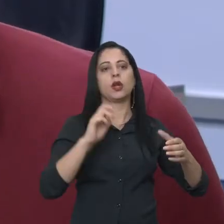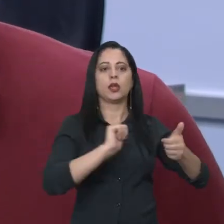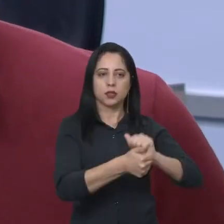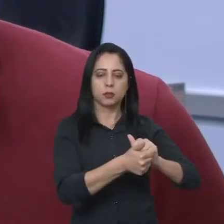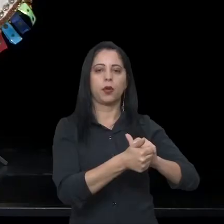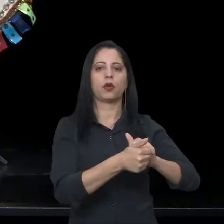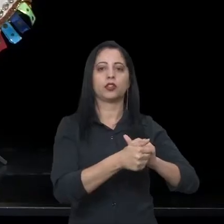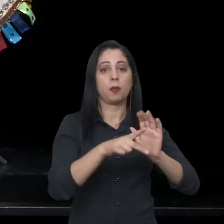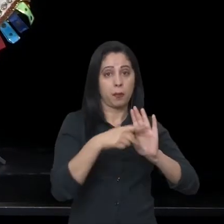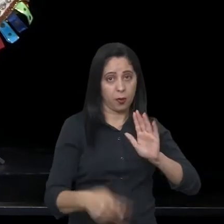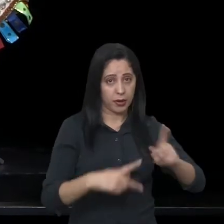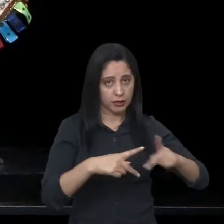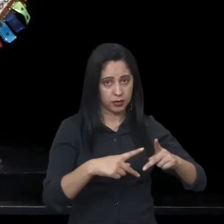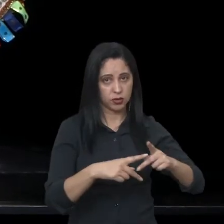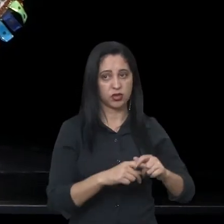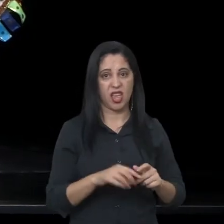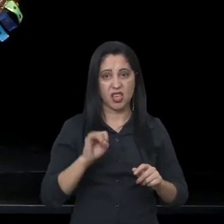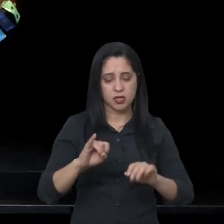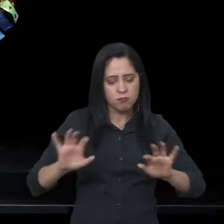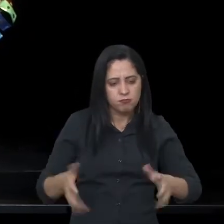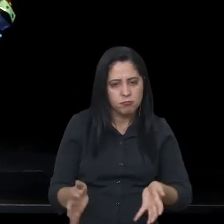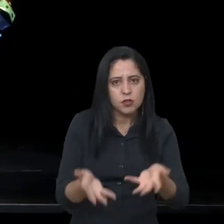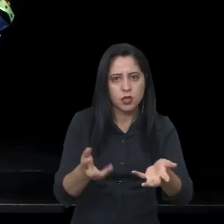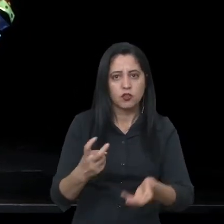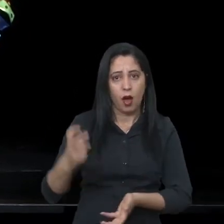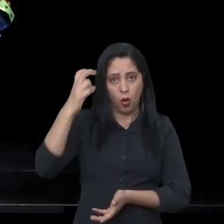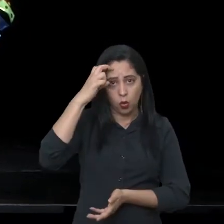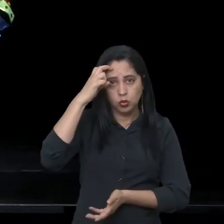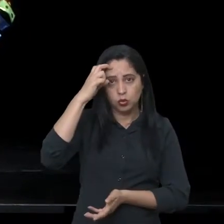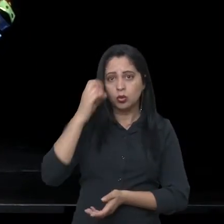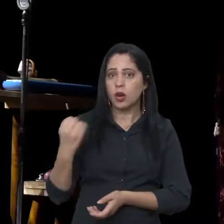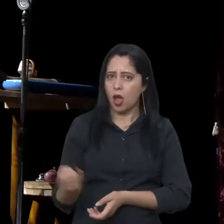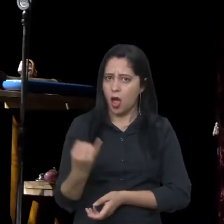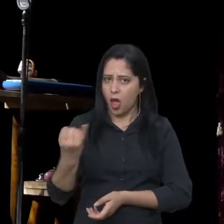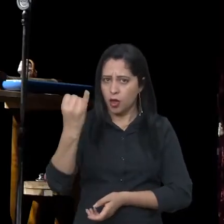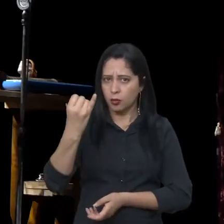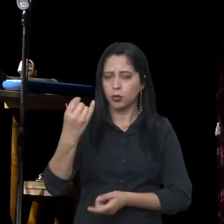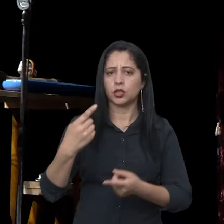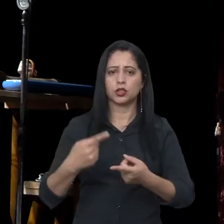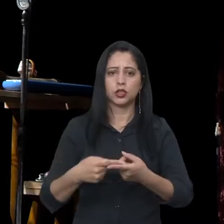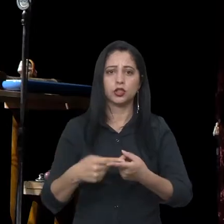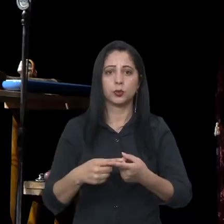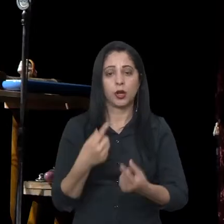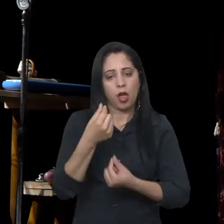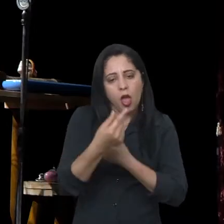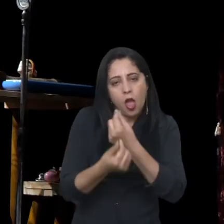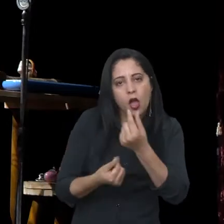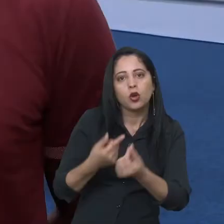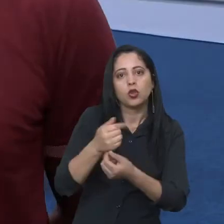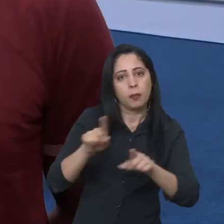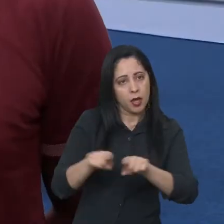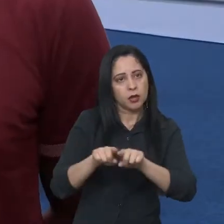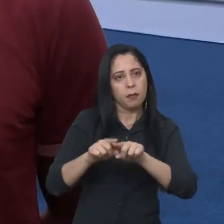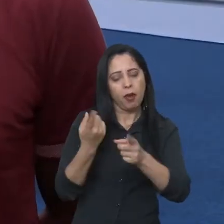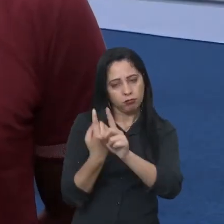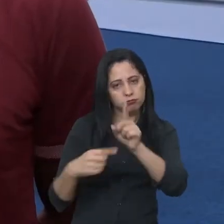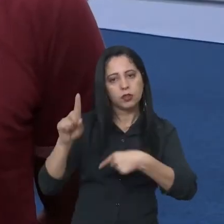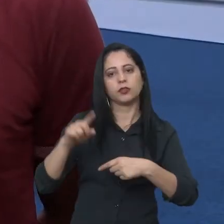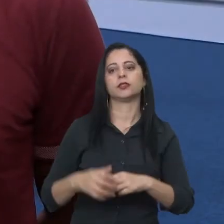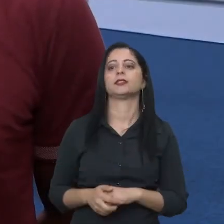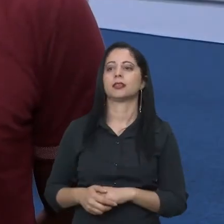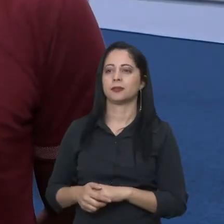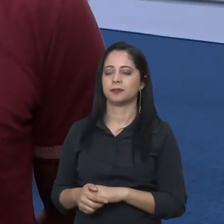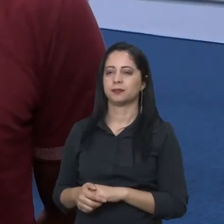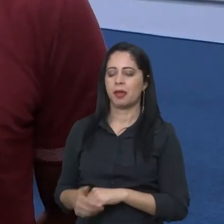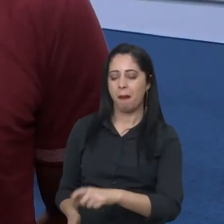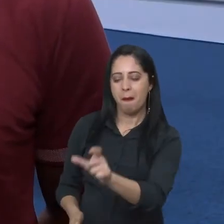São José, o incentivo à cultura é fundamental para movimentar outras esferas sociais, como a economia. Falar de cultura